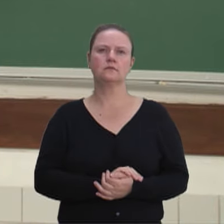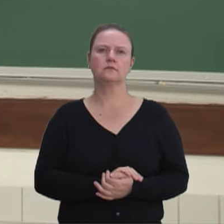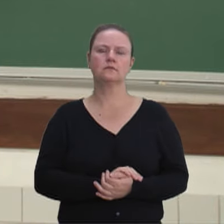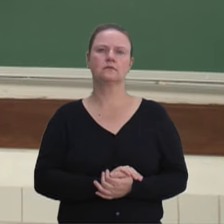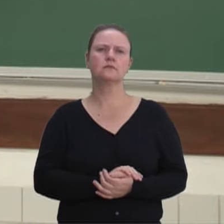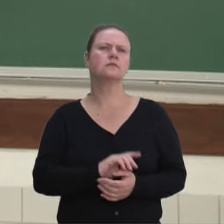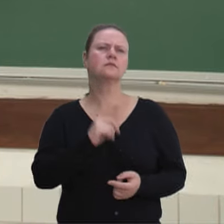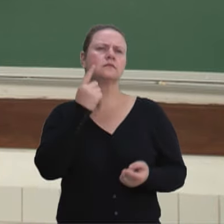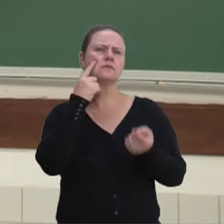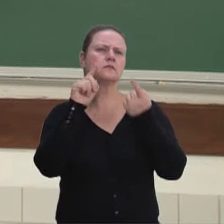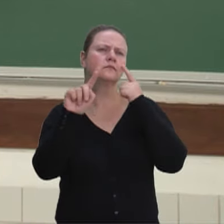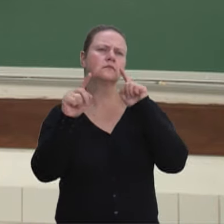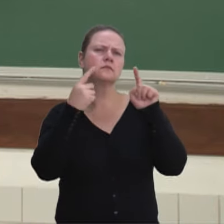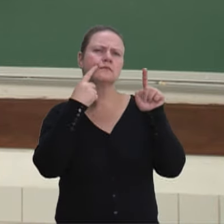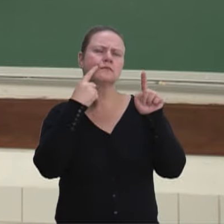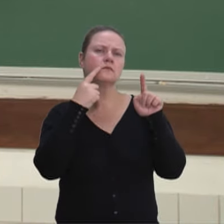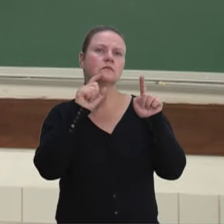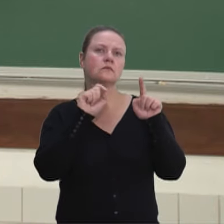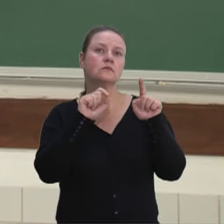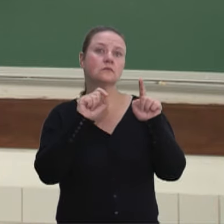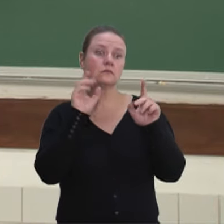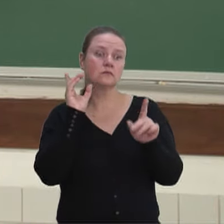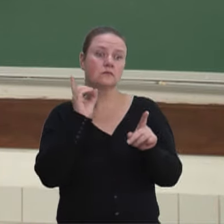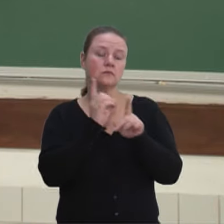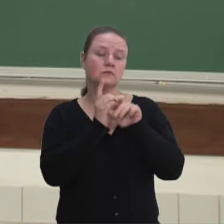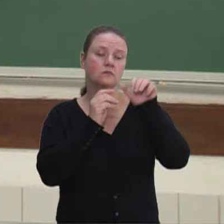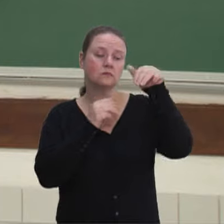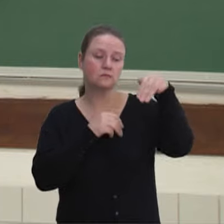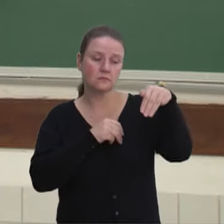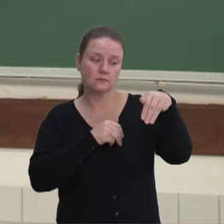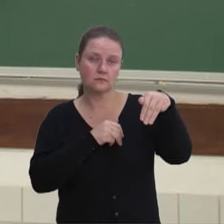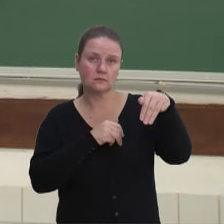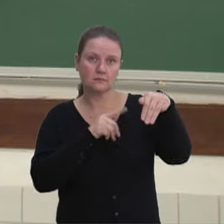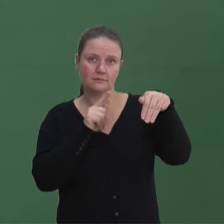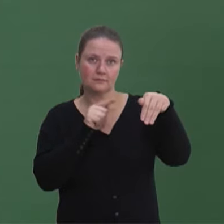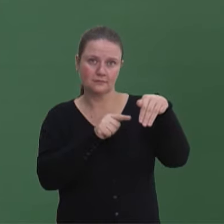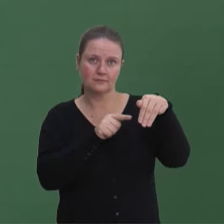descobre com ele o nosso M, né?